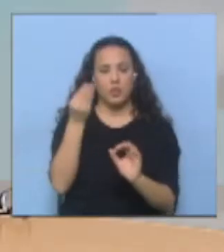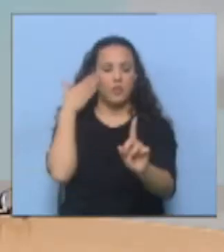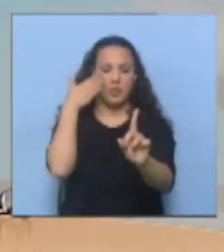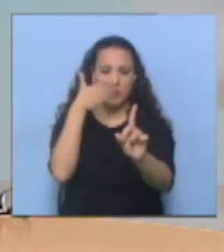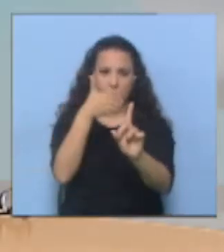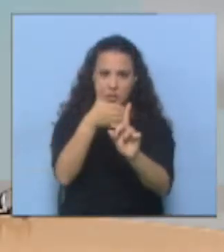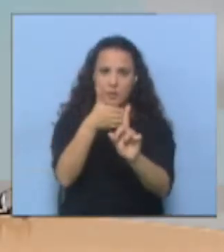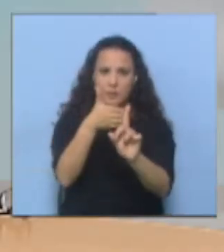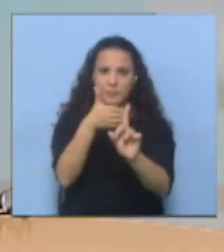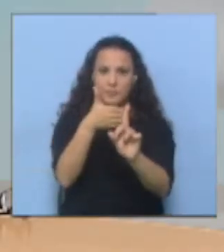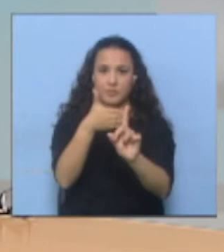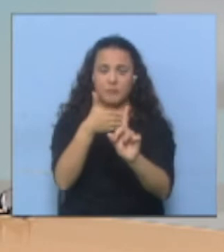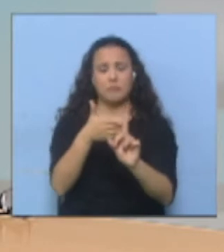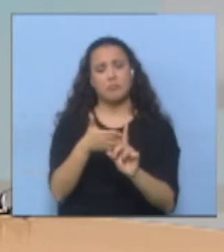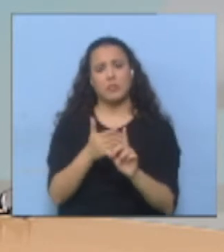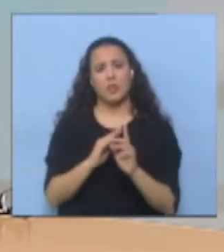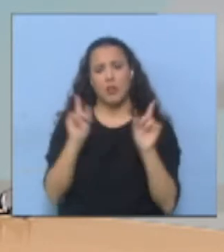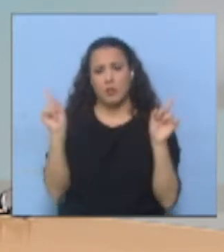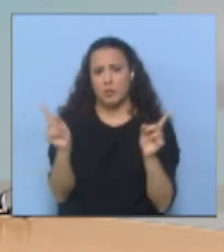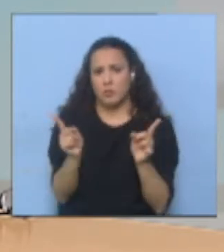muito breve, depois há de facto